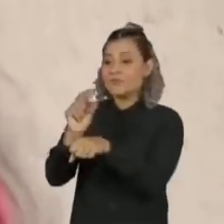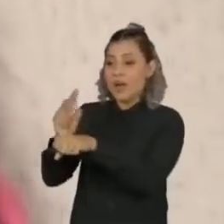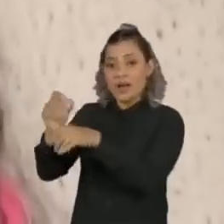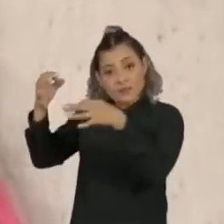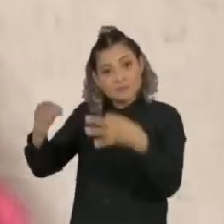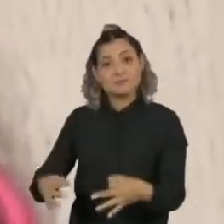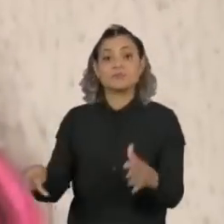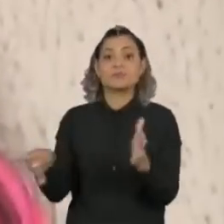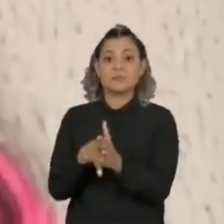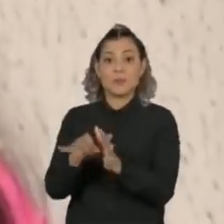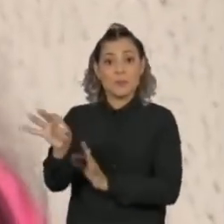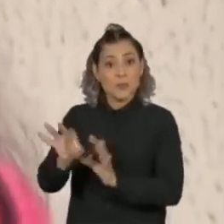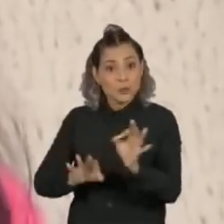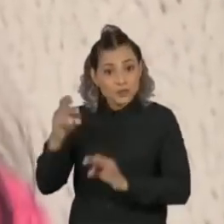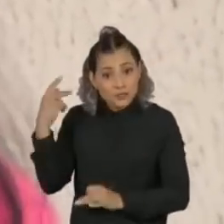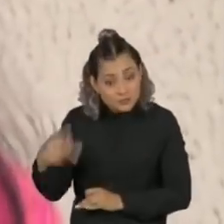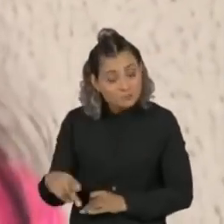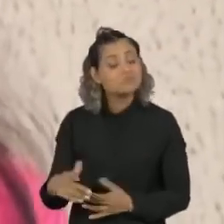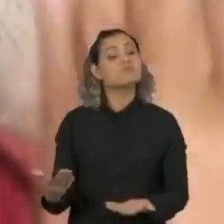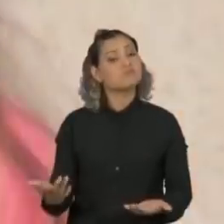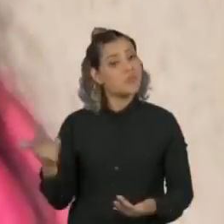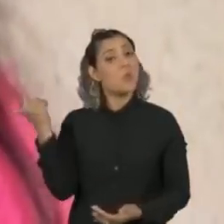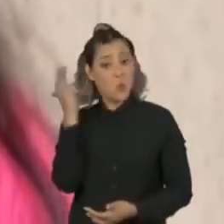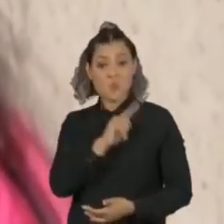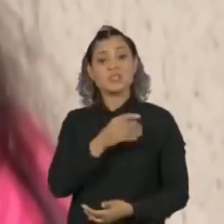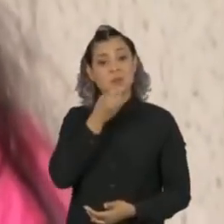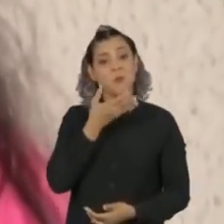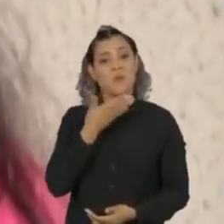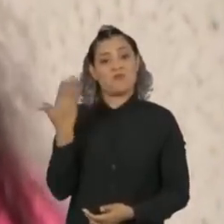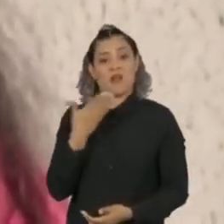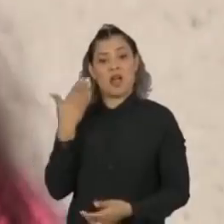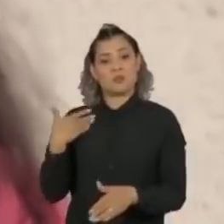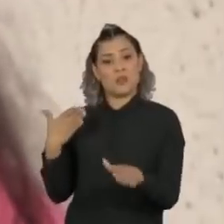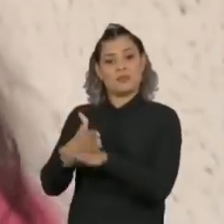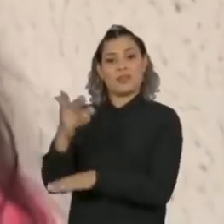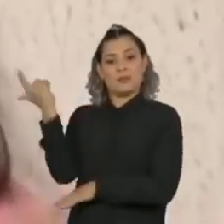reservadas para o programa de avaliação seriada, foi bem mais fácil para a